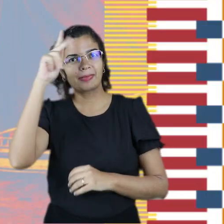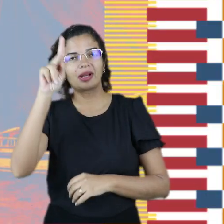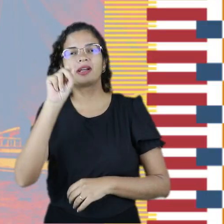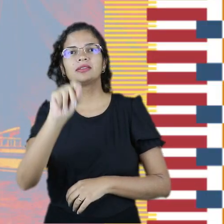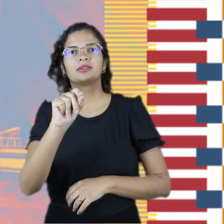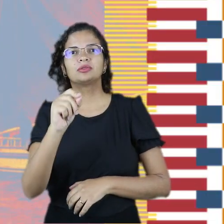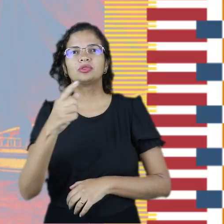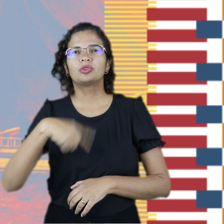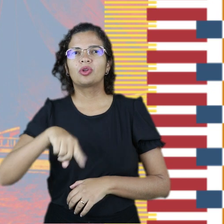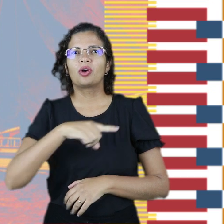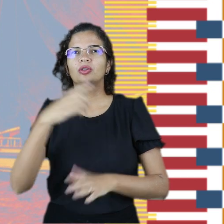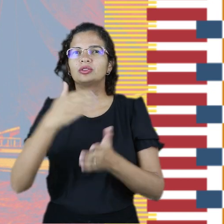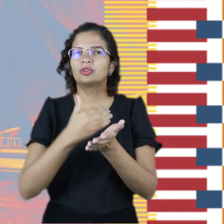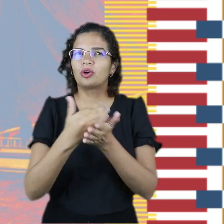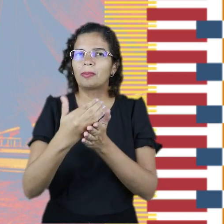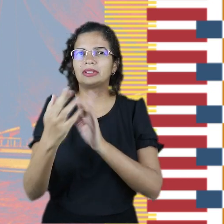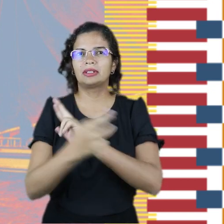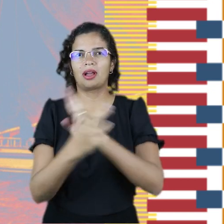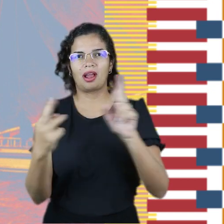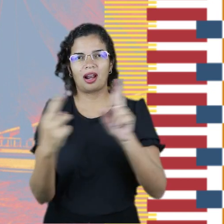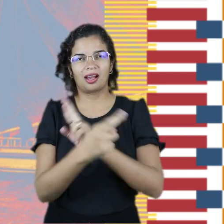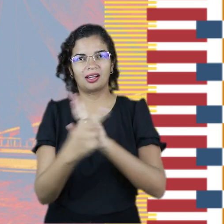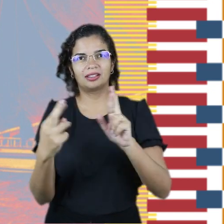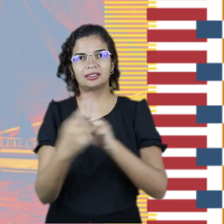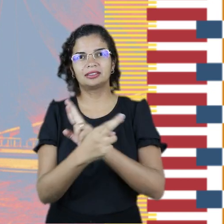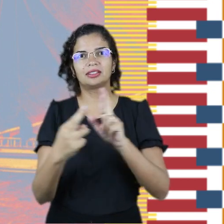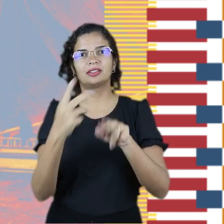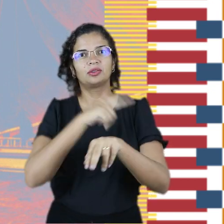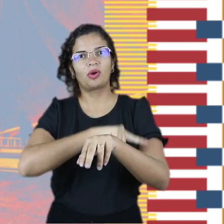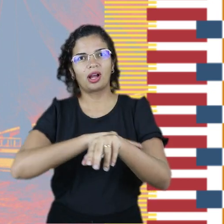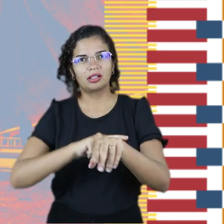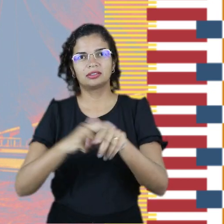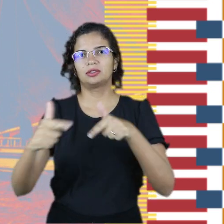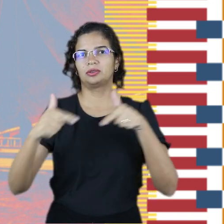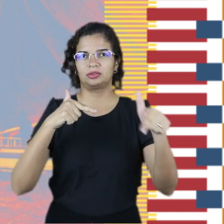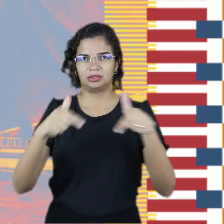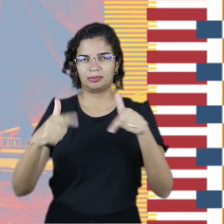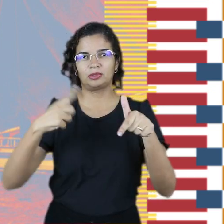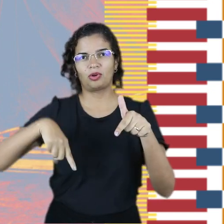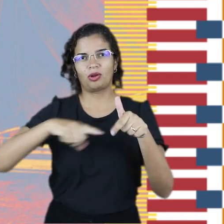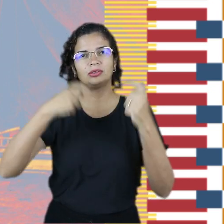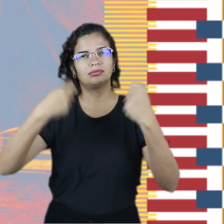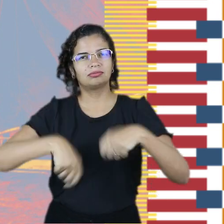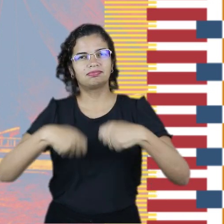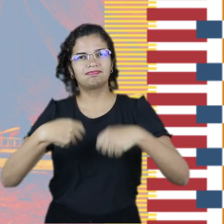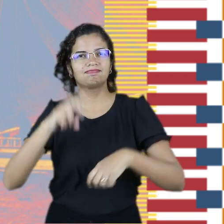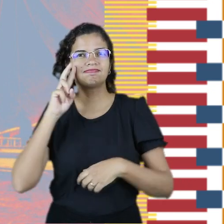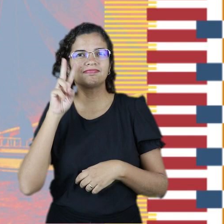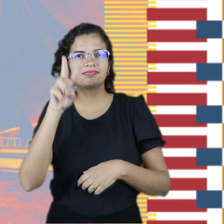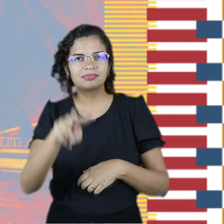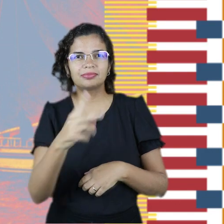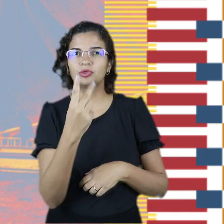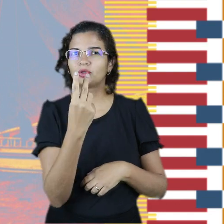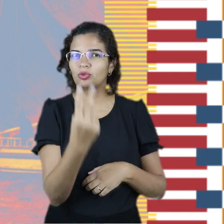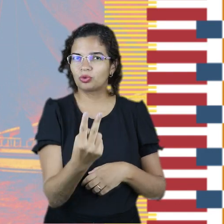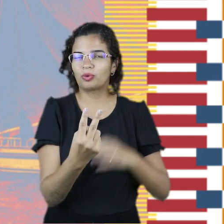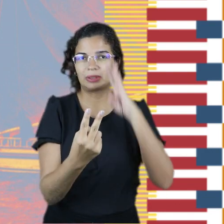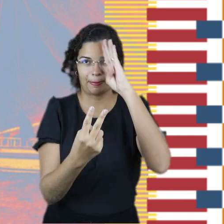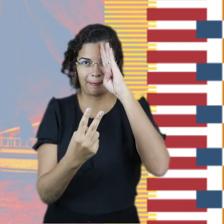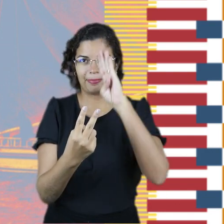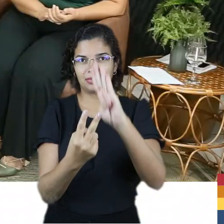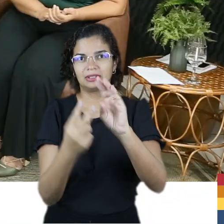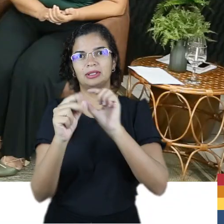a partir da relação educação e trabalho, as perspectivas teóricas e a nossa realidade educacional brasileira em